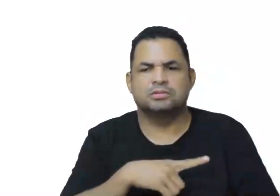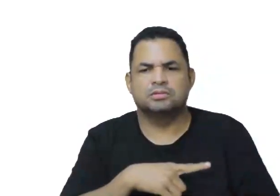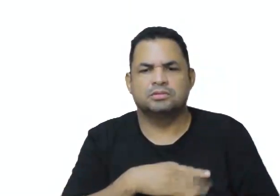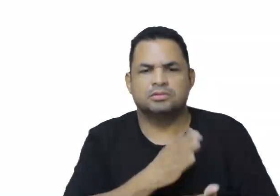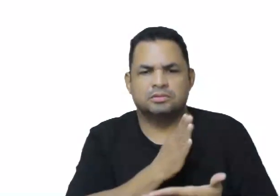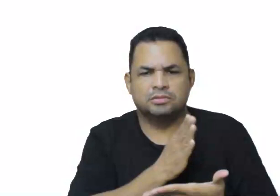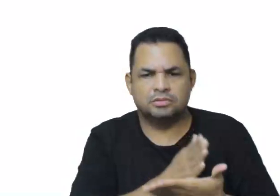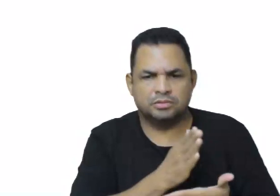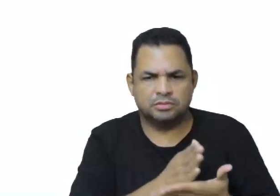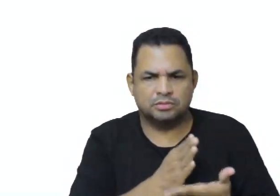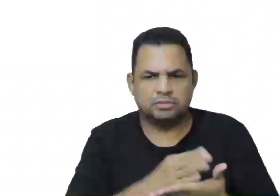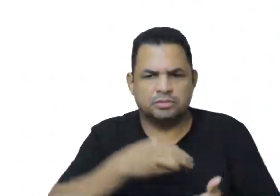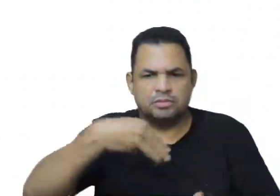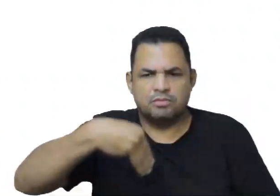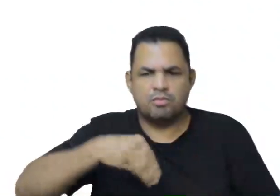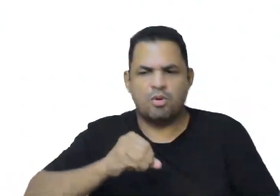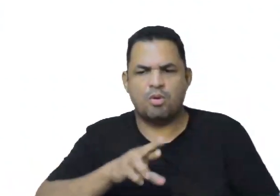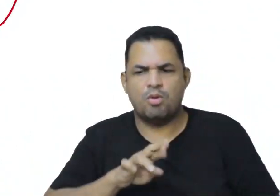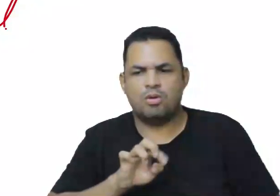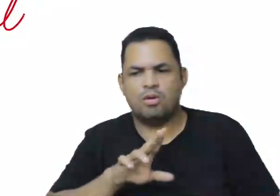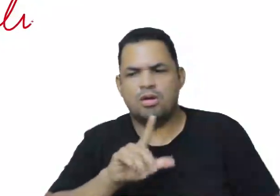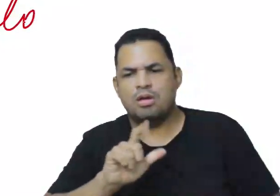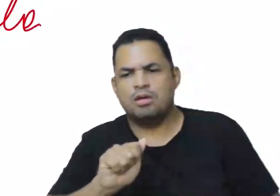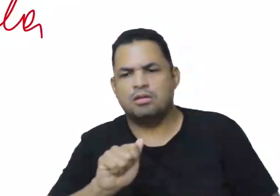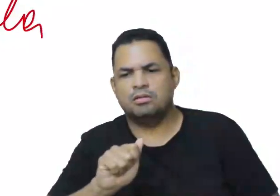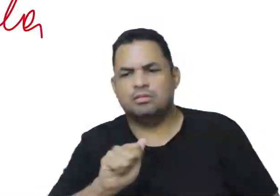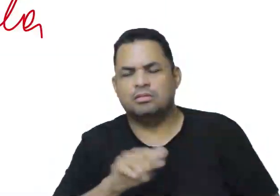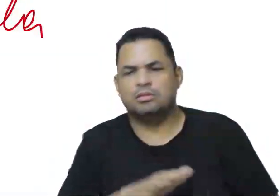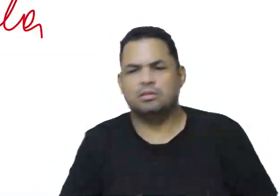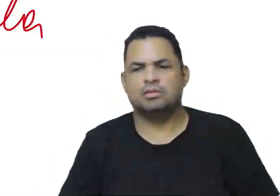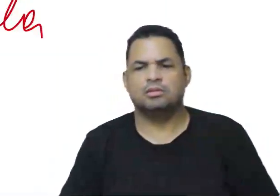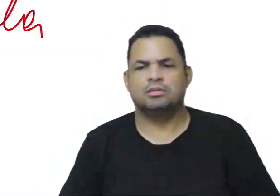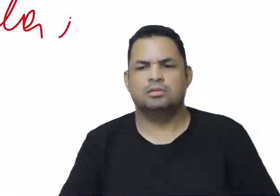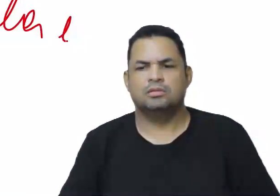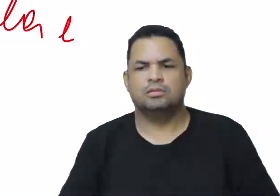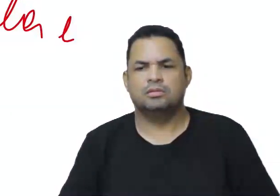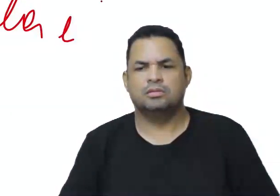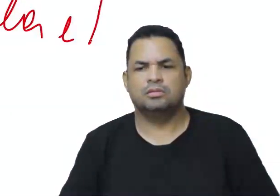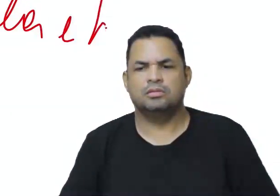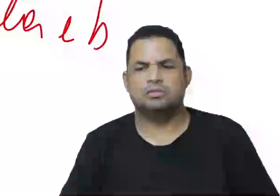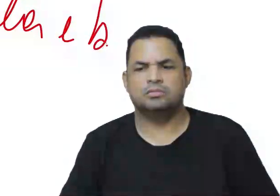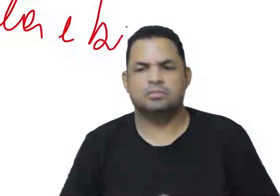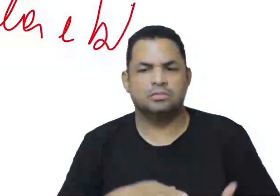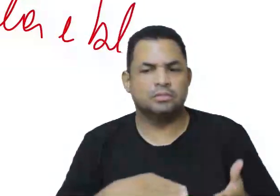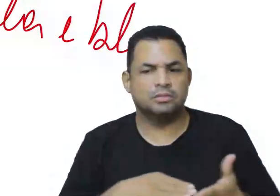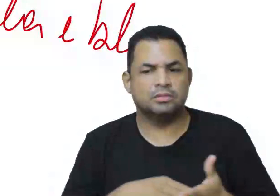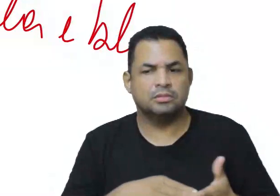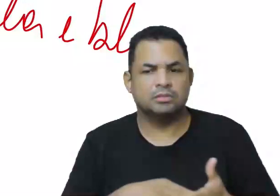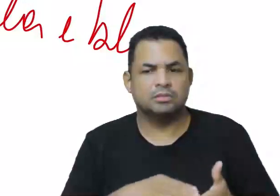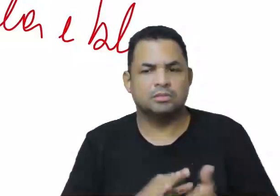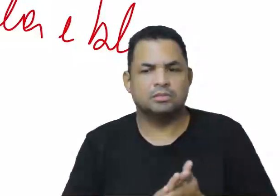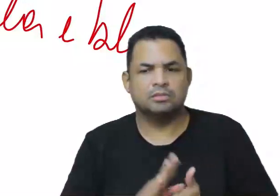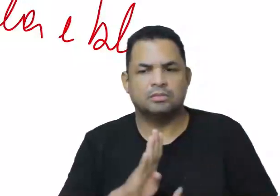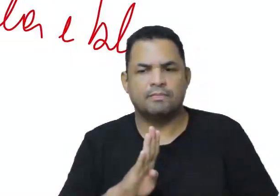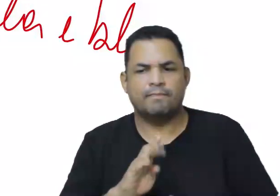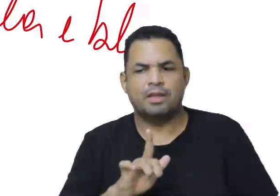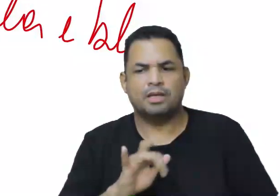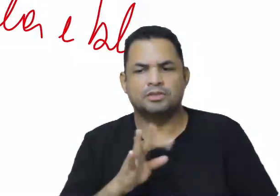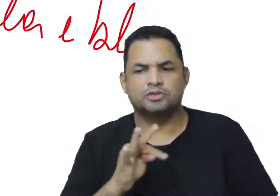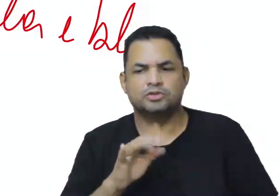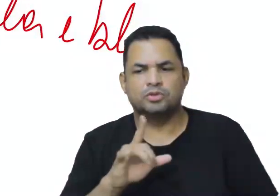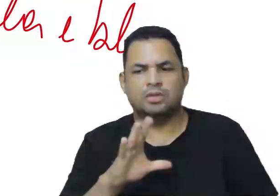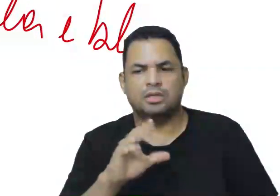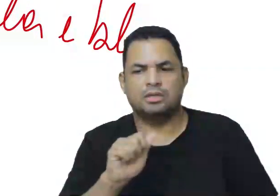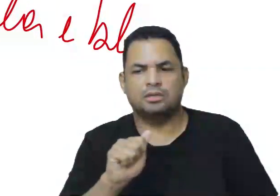fase dela de mórula, tá? Até chegar na fase de blástula,